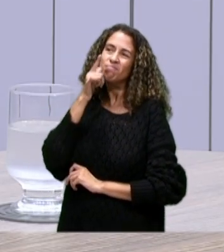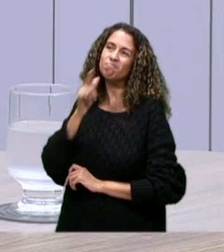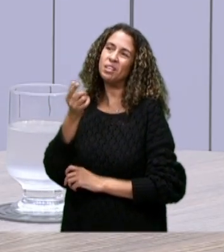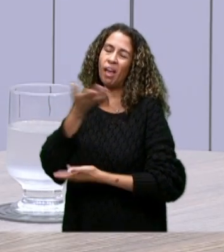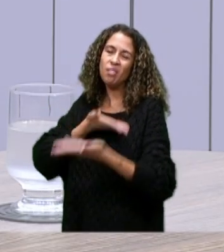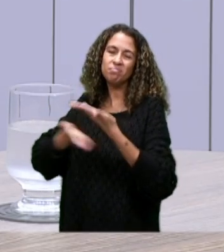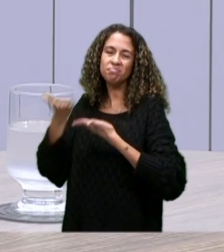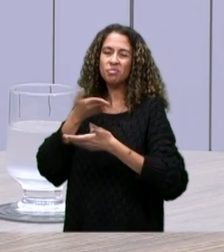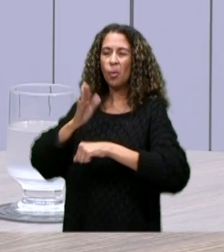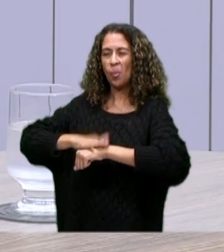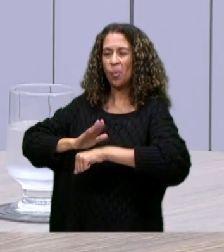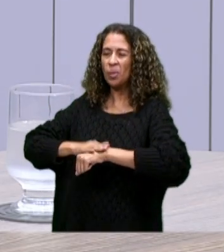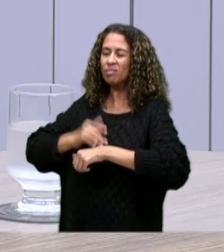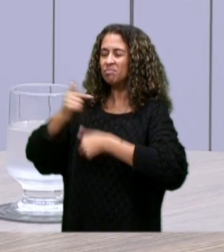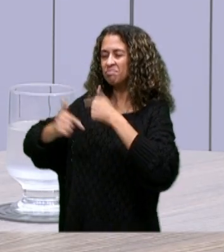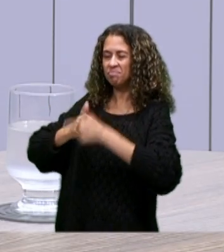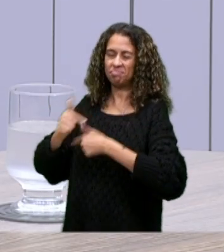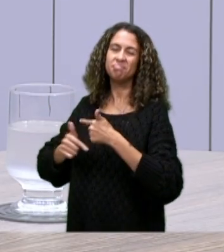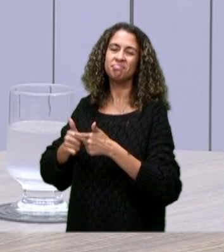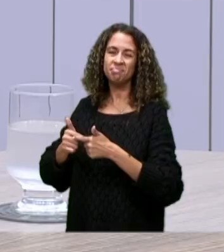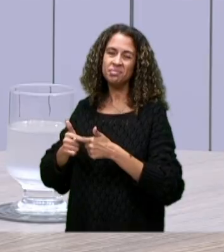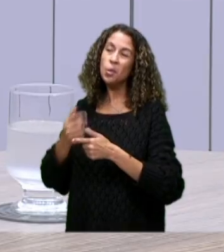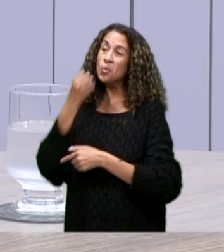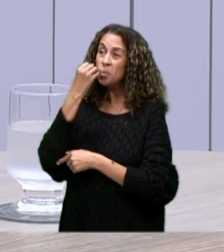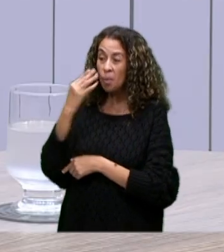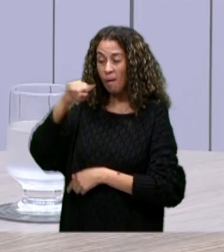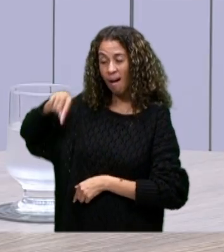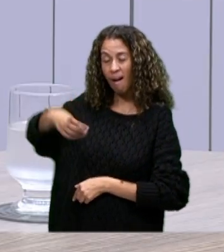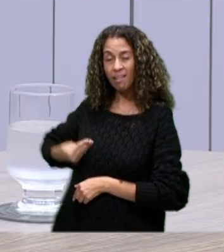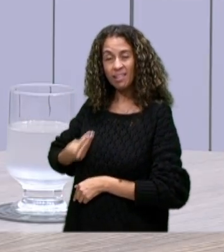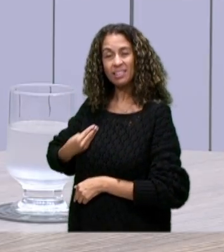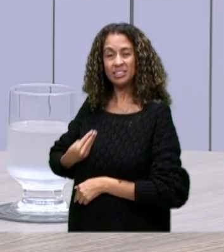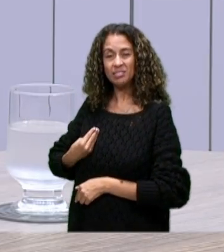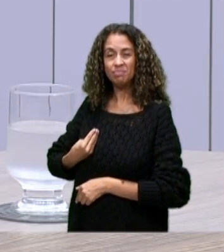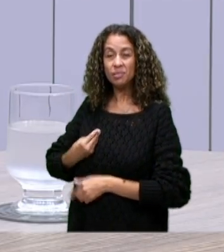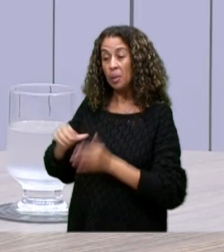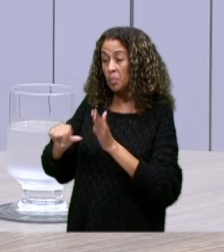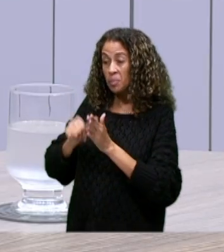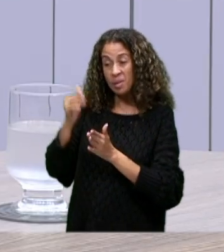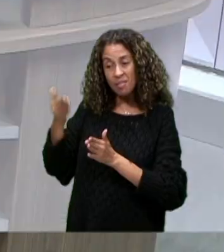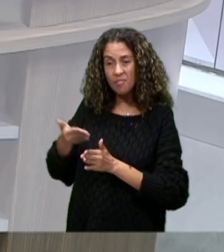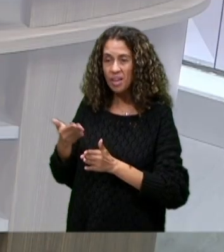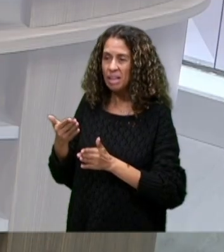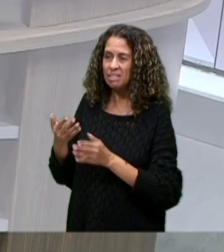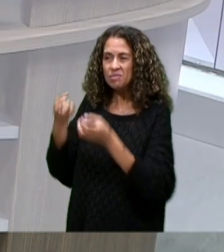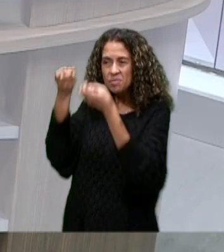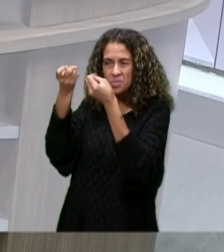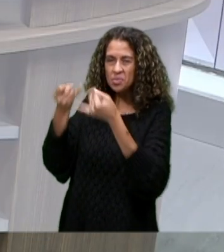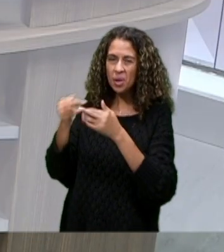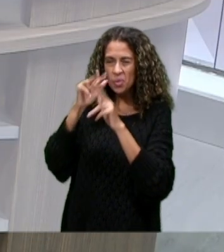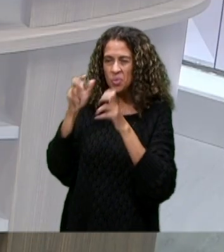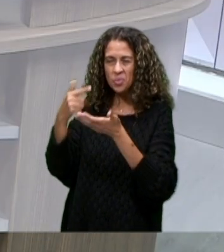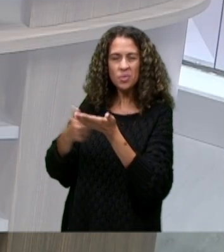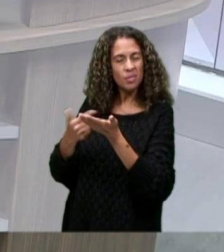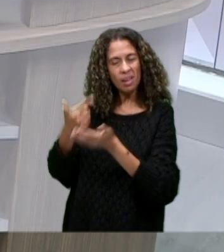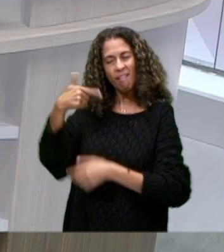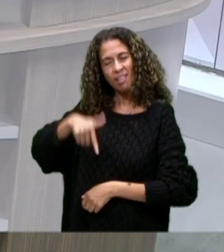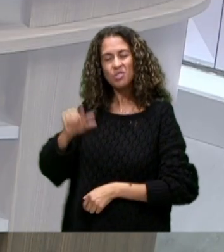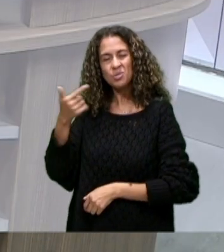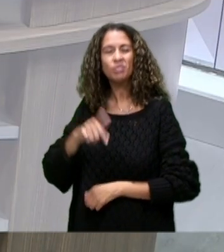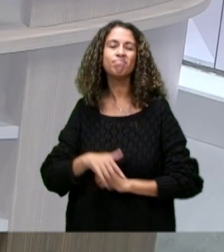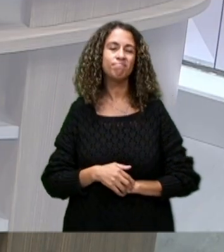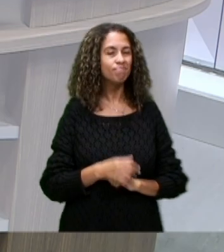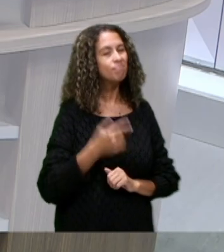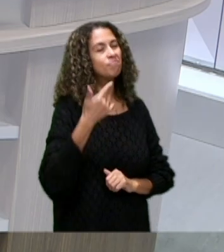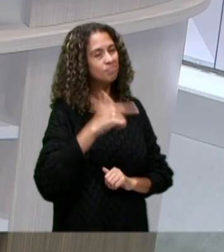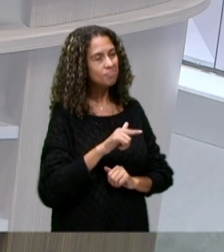que a gente está fazendo, né? E muito bom falar aqui. Inclusive, a primeira vez que eu vou falar sobre o livro vai ser aqui de novo, né? De novo? De novo. Então, mas